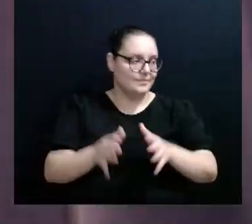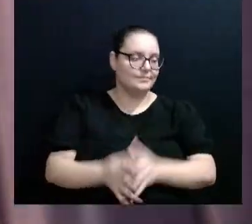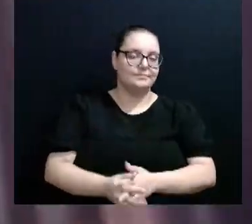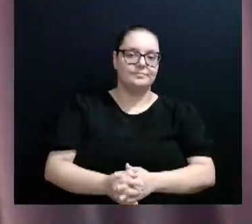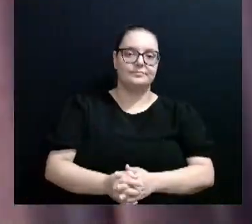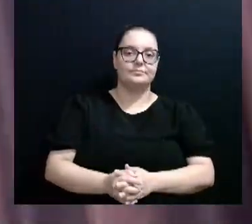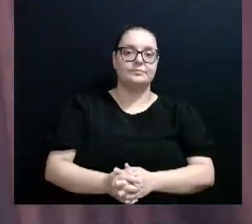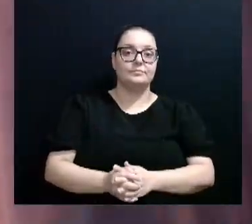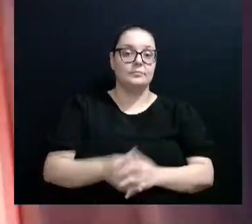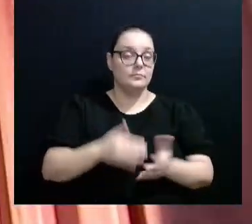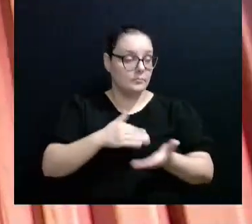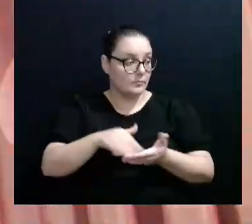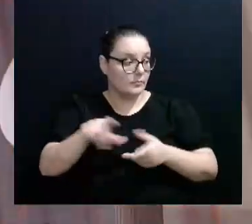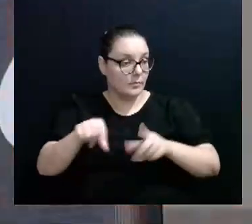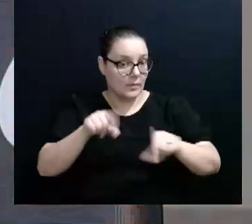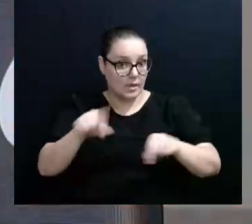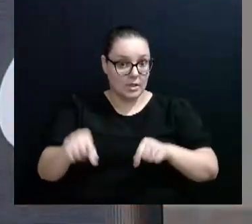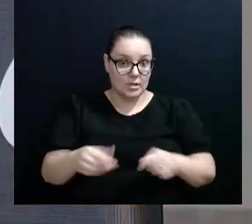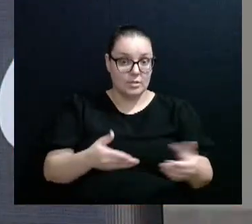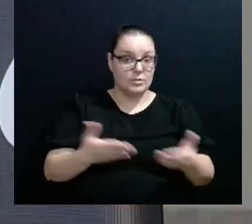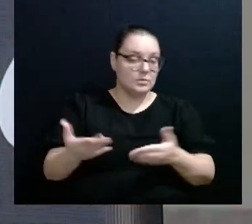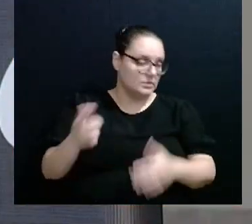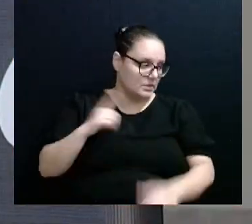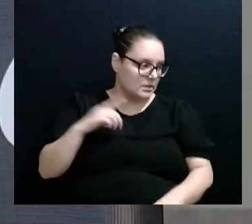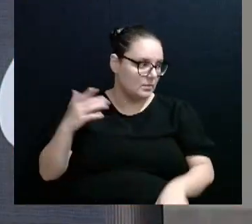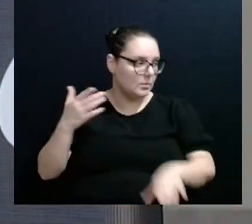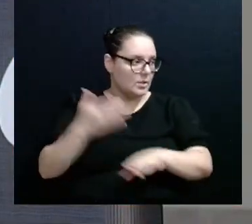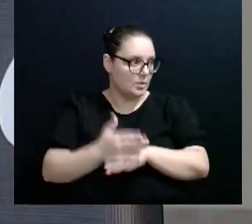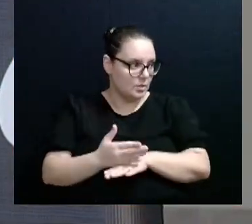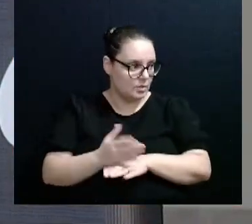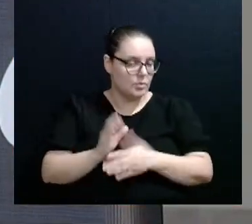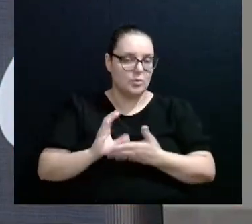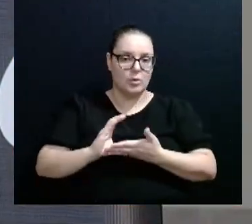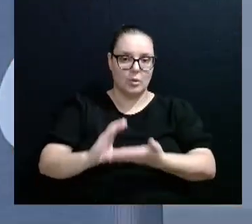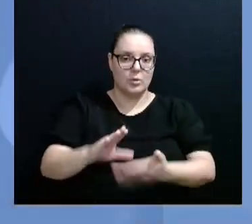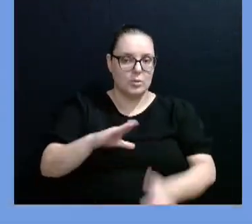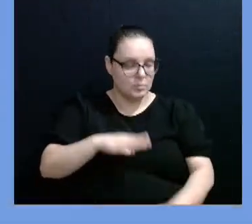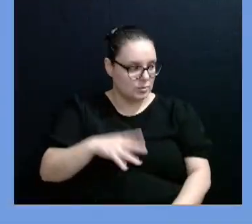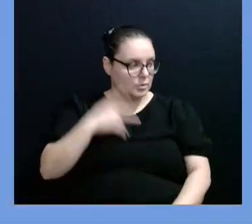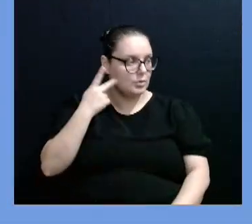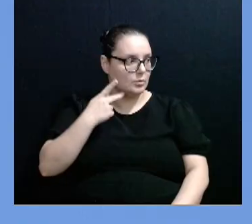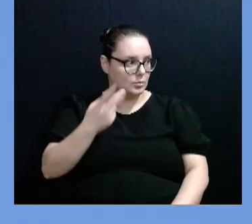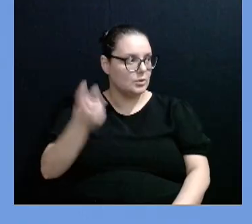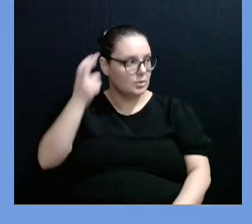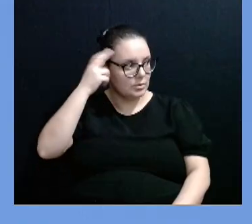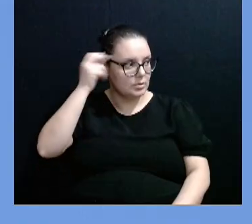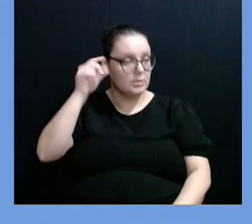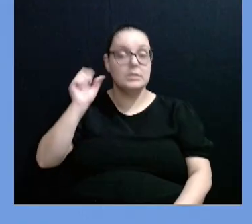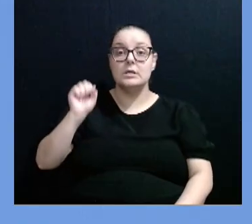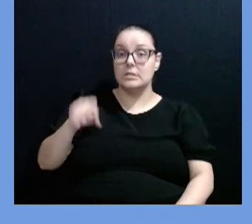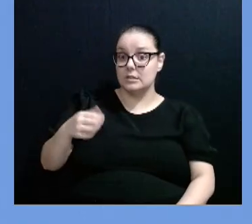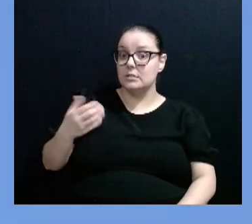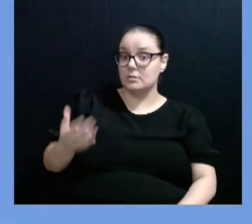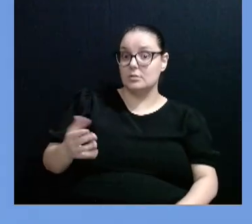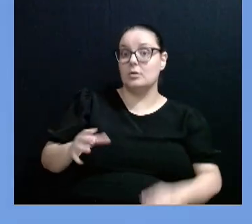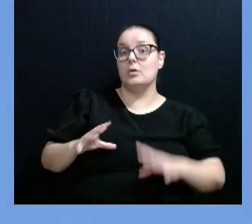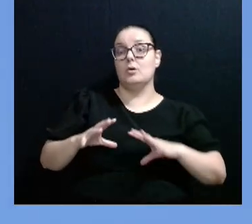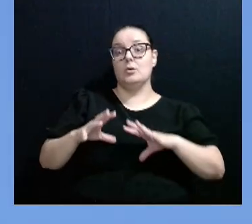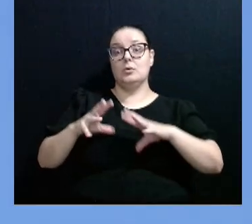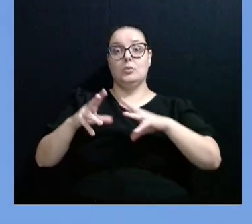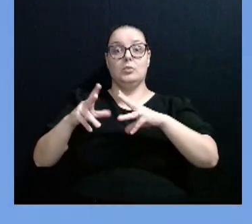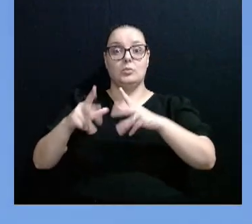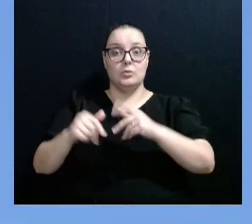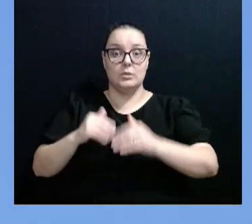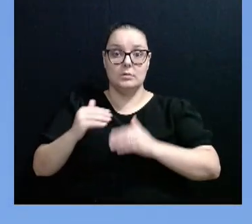seleção dos espetáculos contou com a participação do Conselho Municipal de Política Cultural? Isso, essa construção das